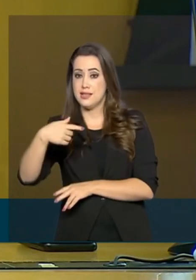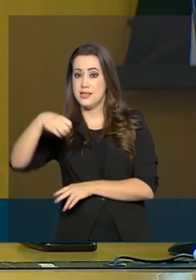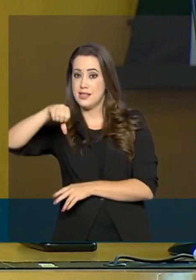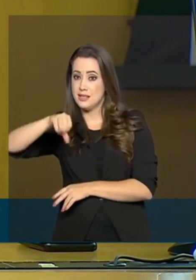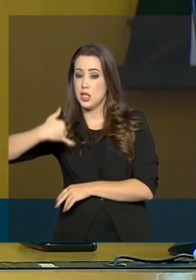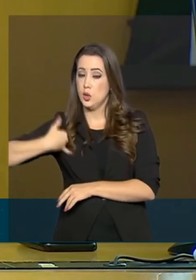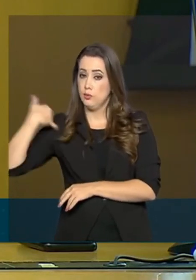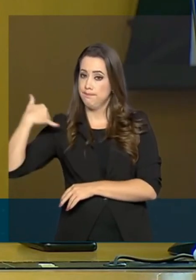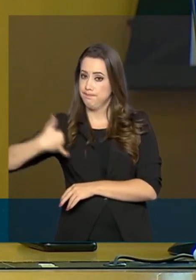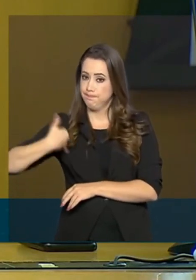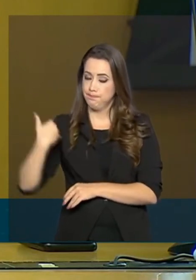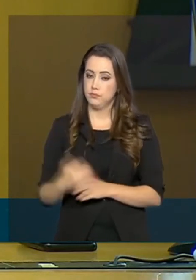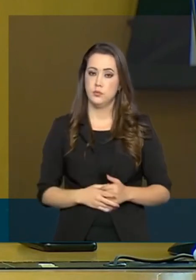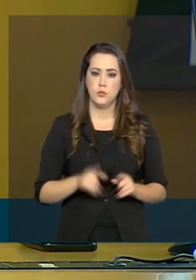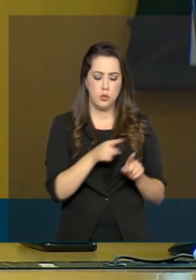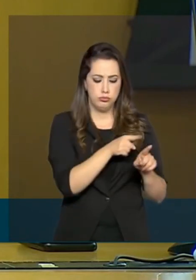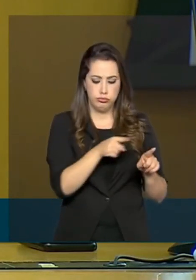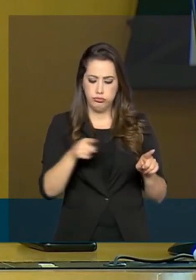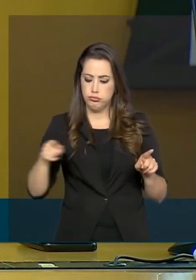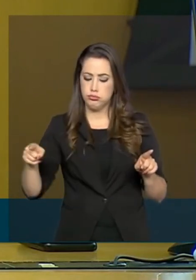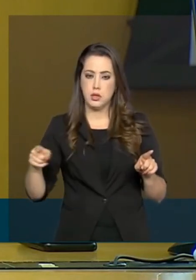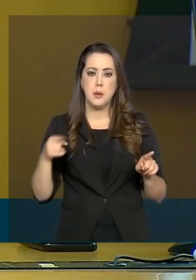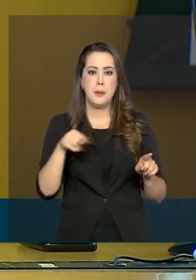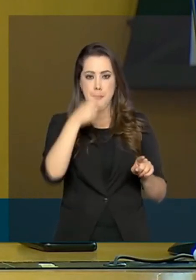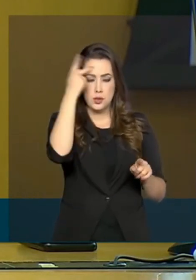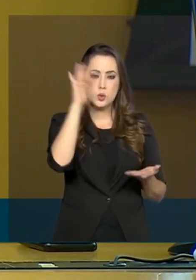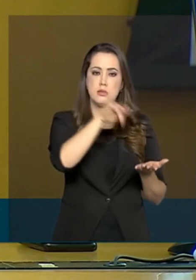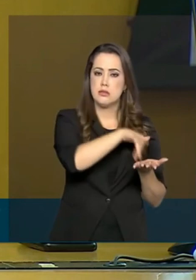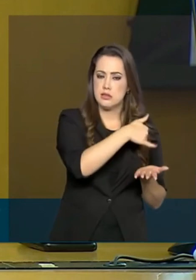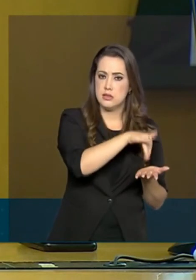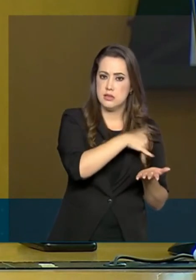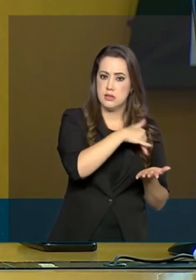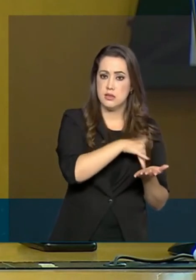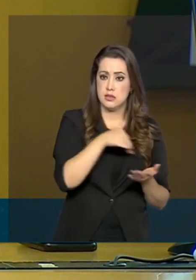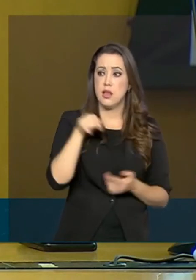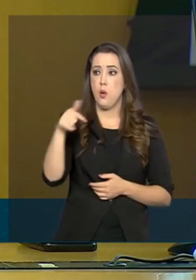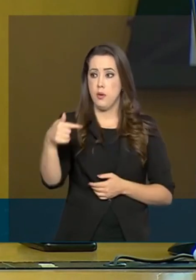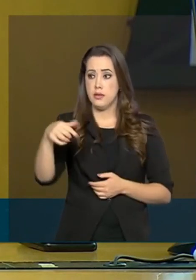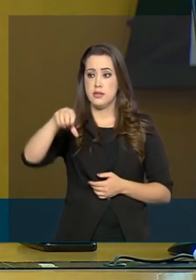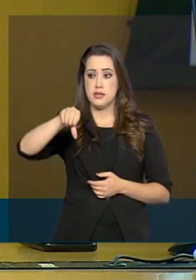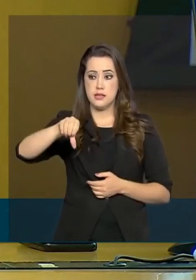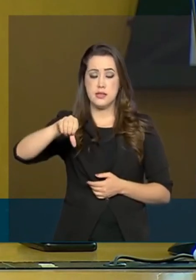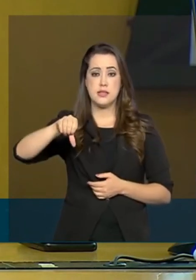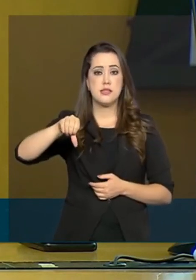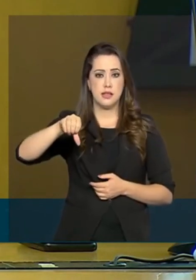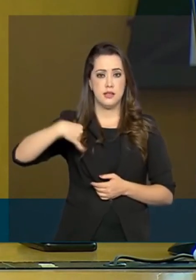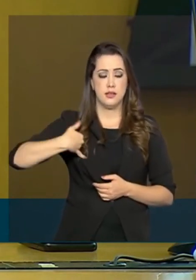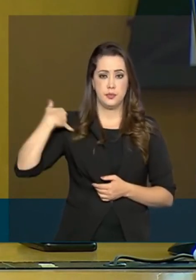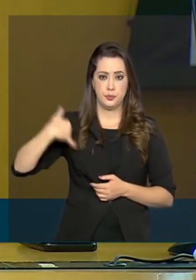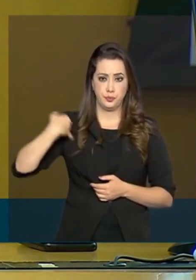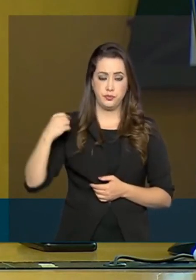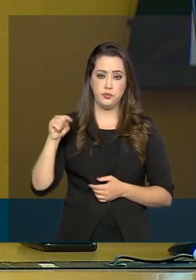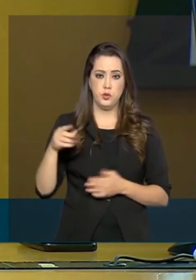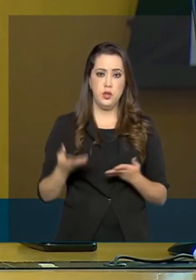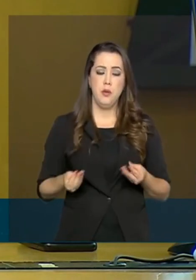anos de idade. Pessoas que se cadastraram aos 79 anos de idade